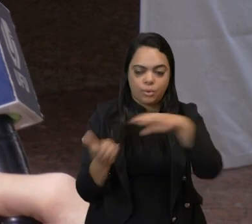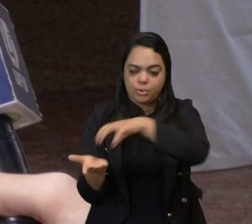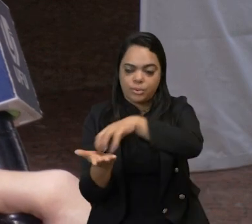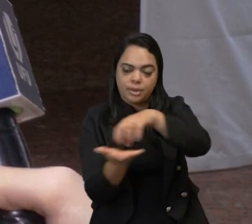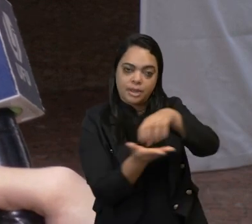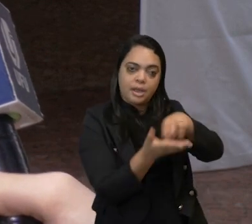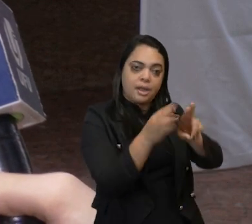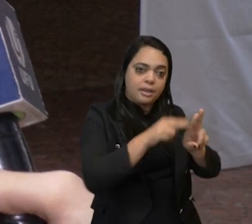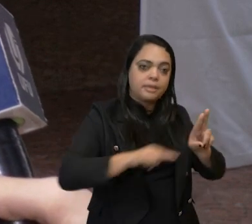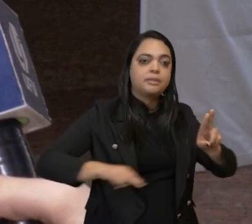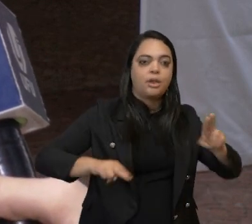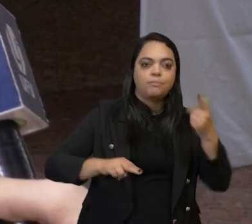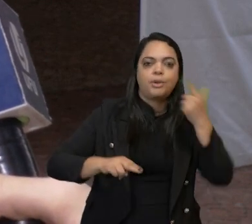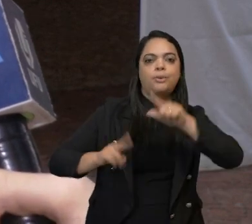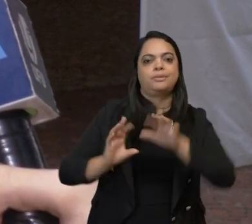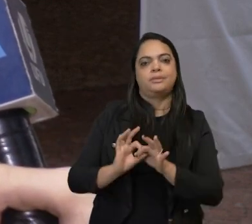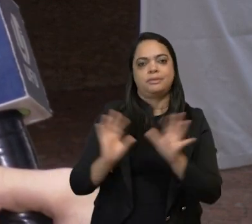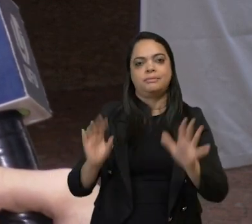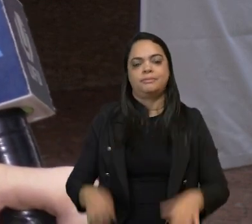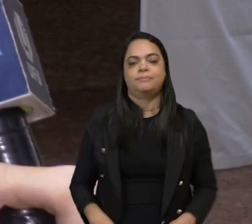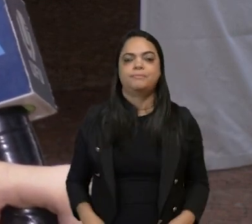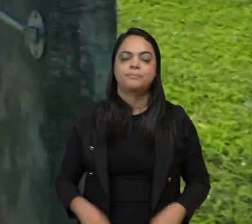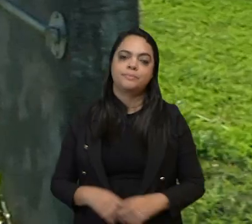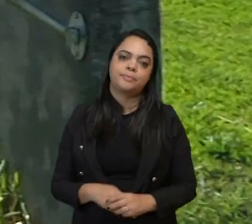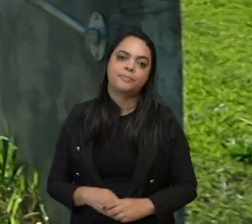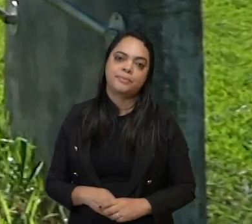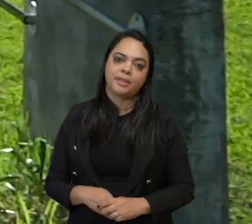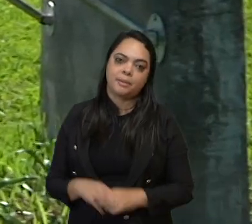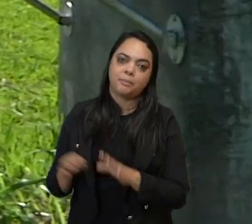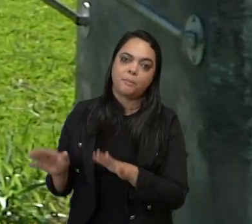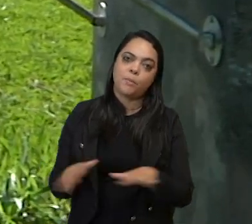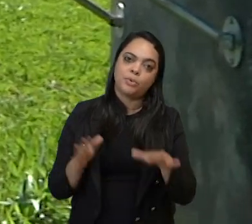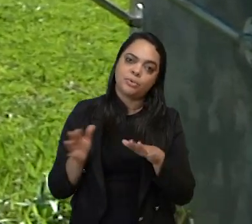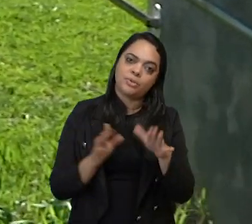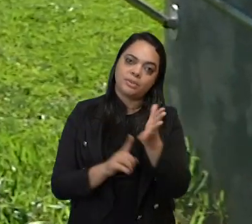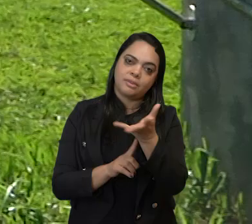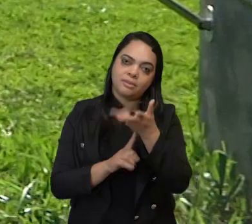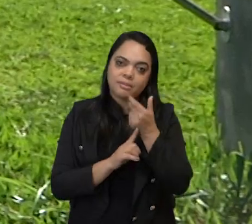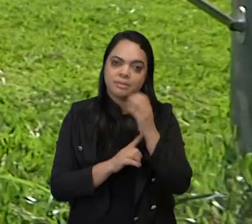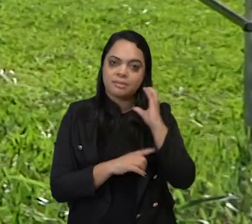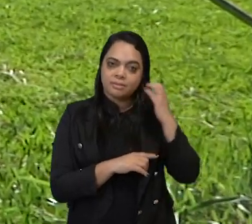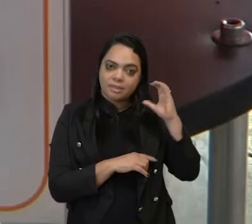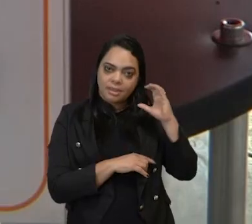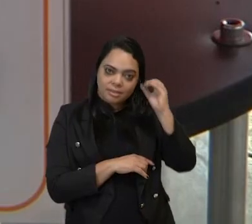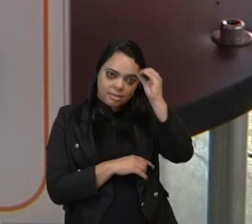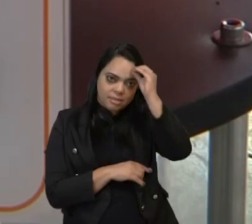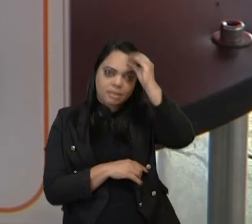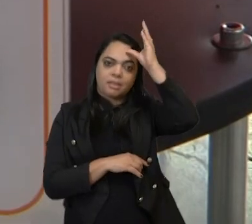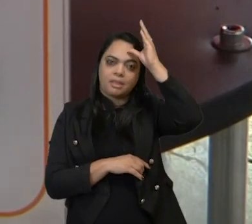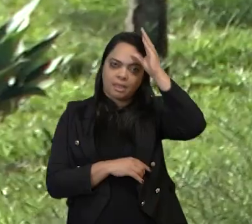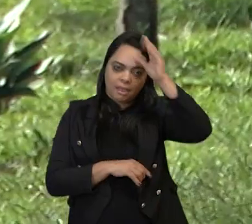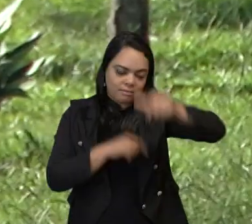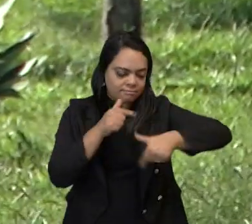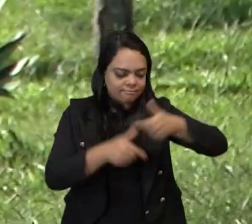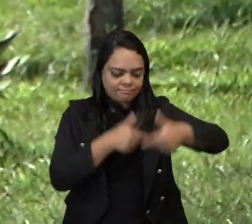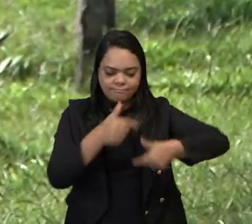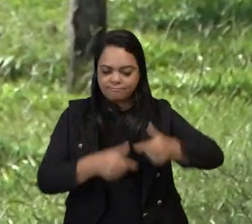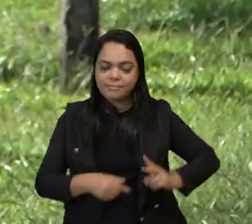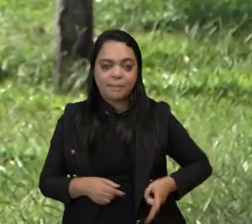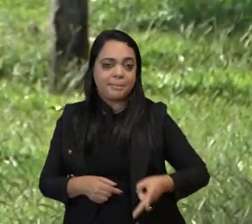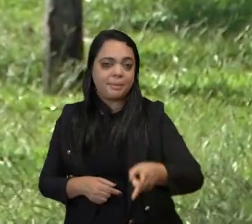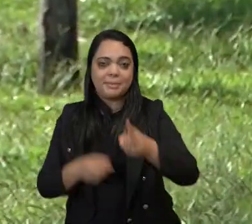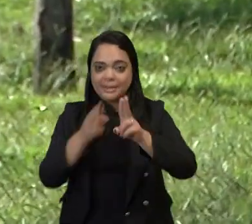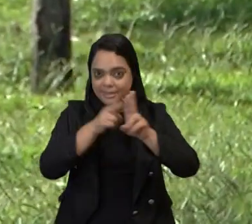outros órgãos da universidade para que se concretize produzir arte ciência e conhecimento é um trabalho